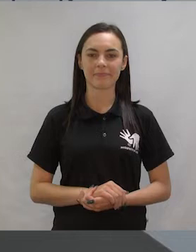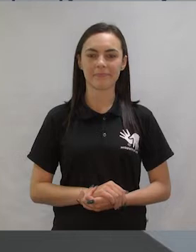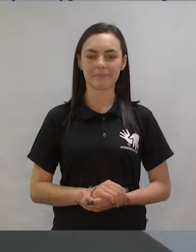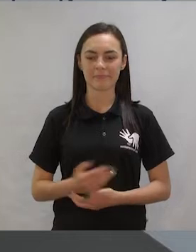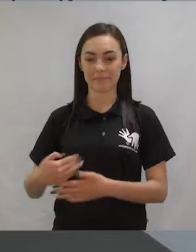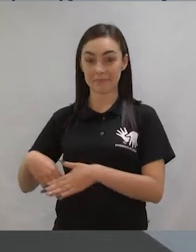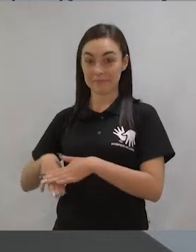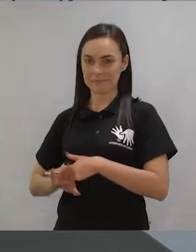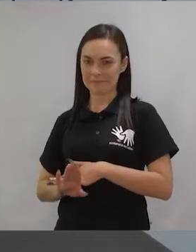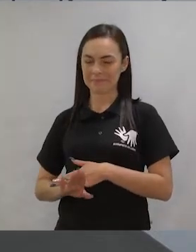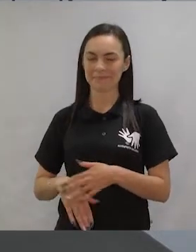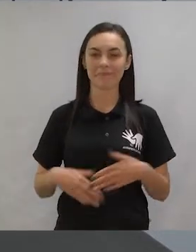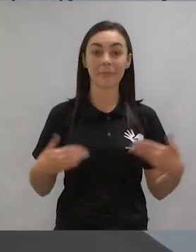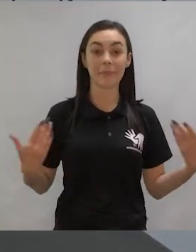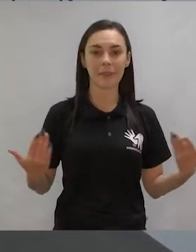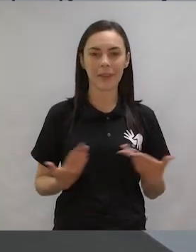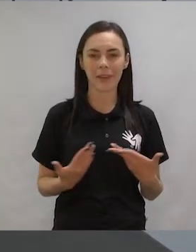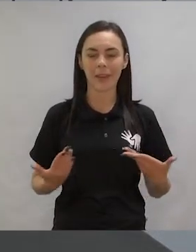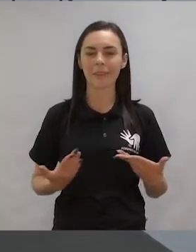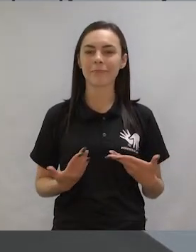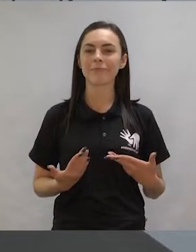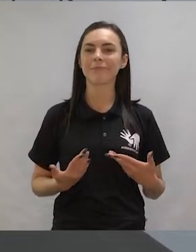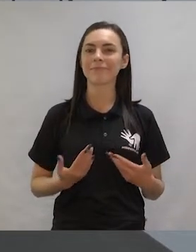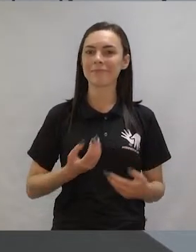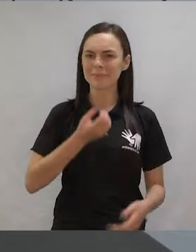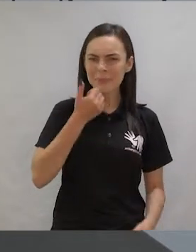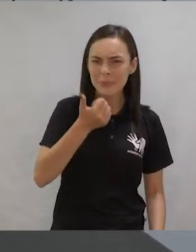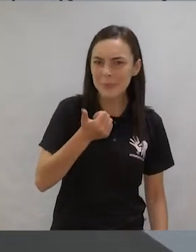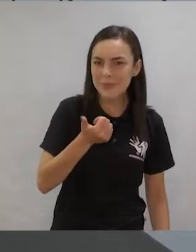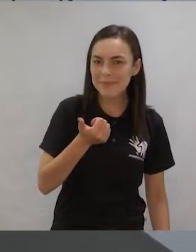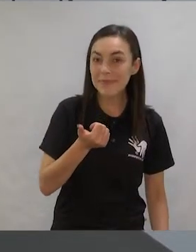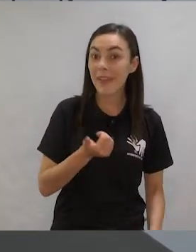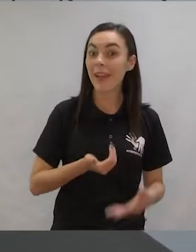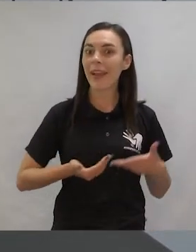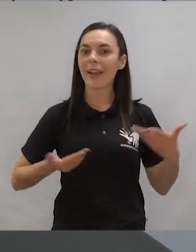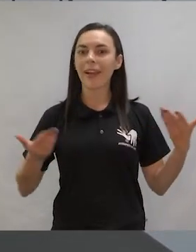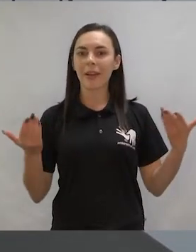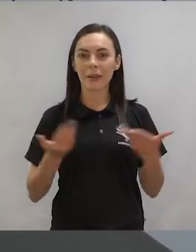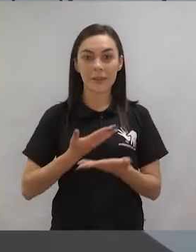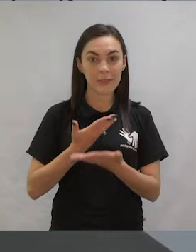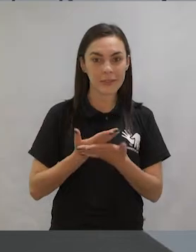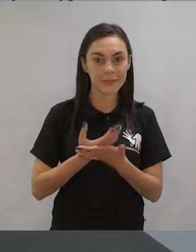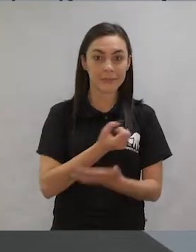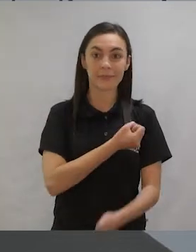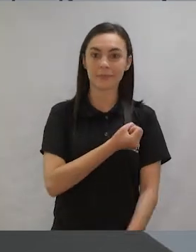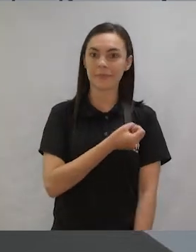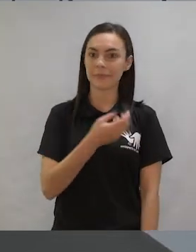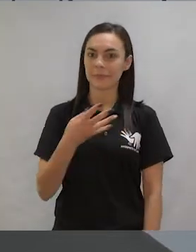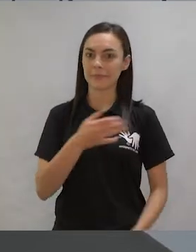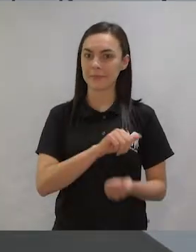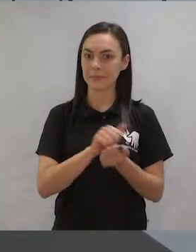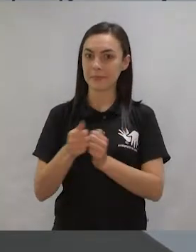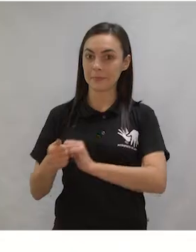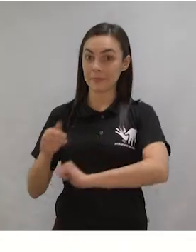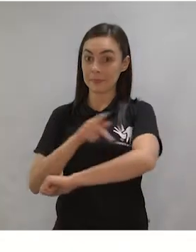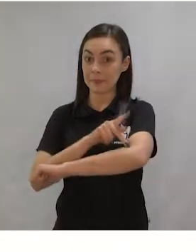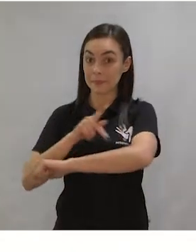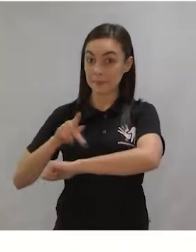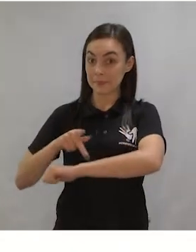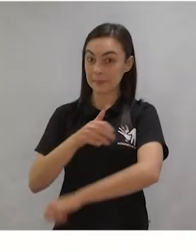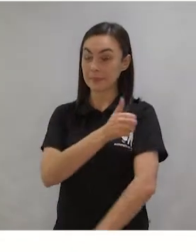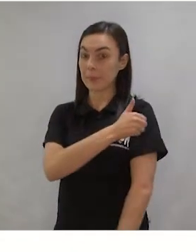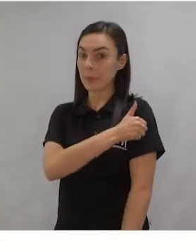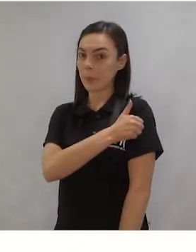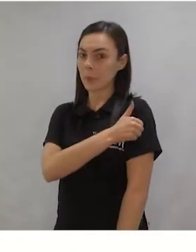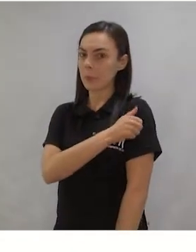Vou deixá-la aqui. Então agora vamos lá. Tudo bem? Hoje nós vamos para a aula número 4 de adequação pedagógica